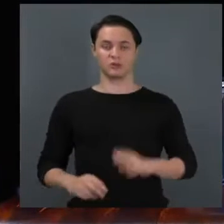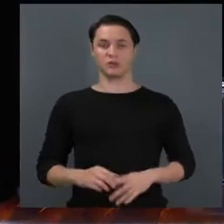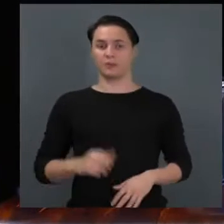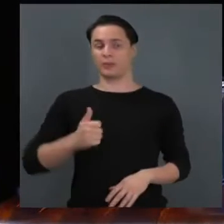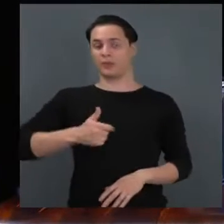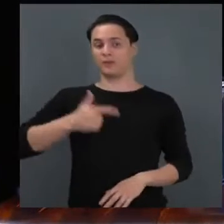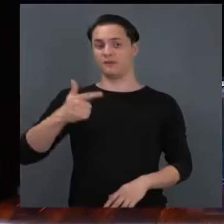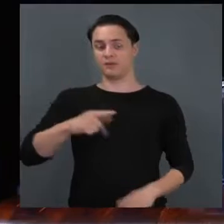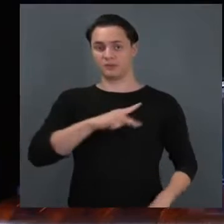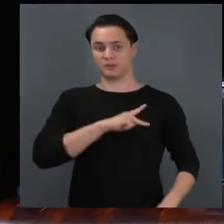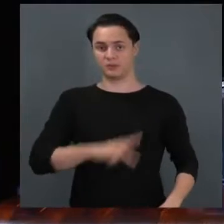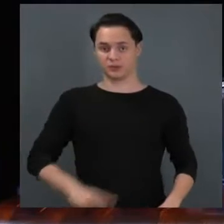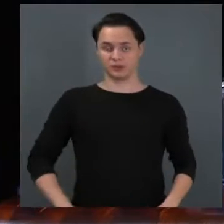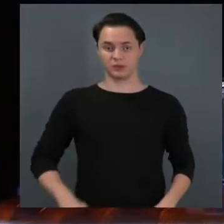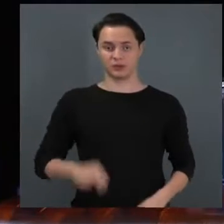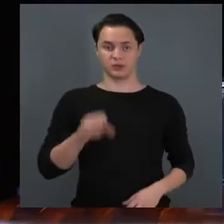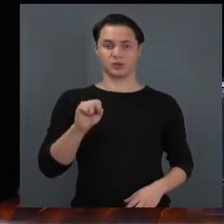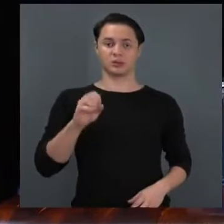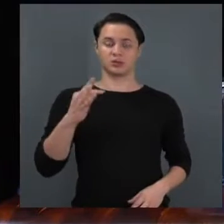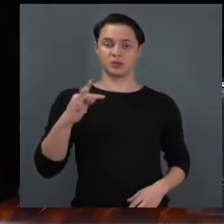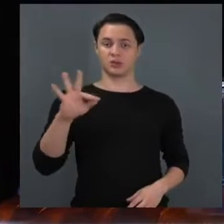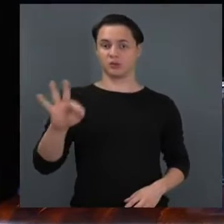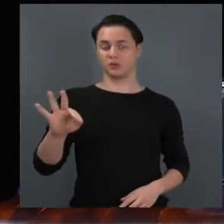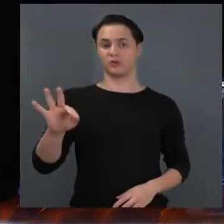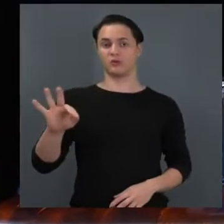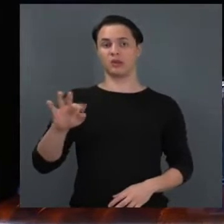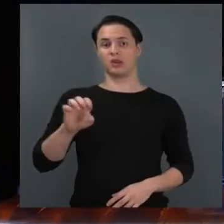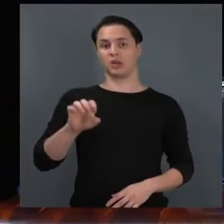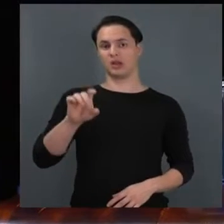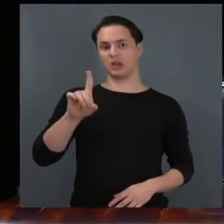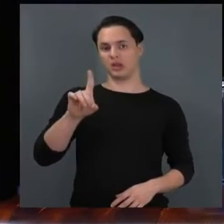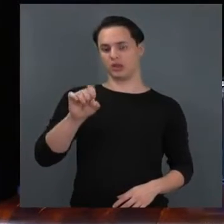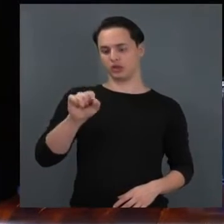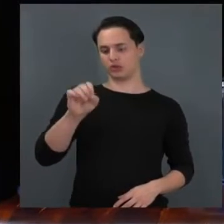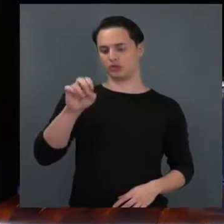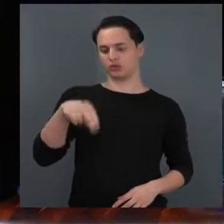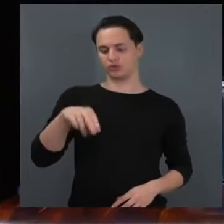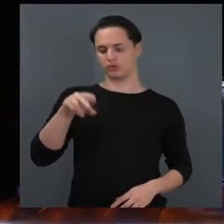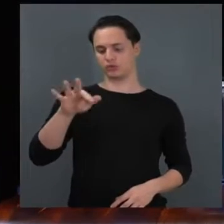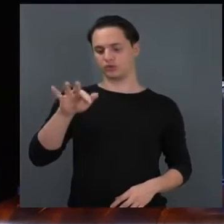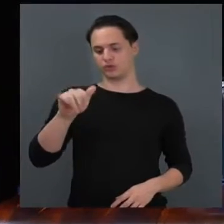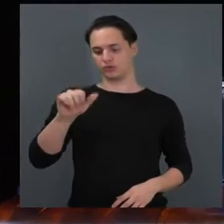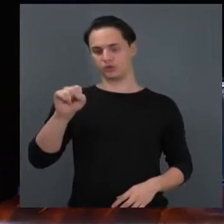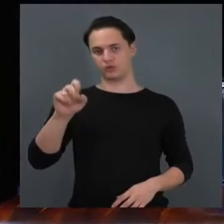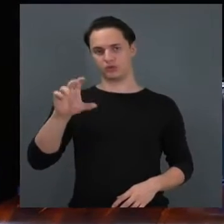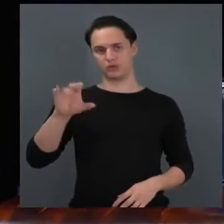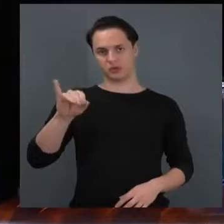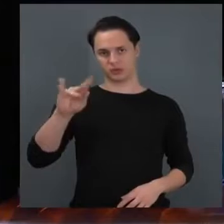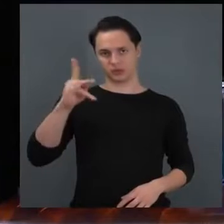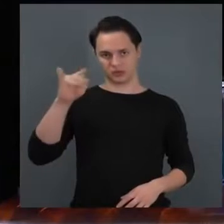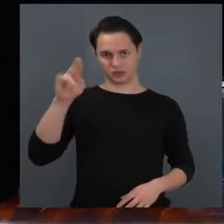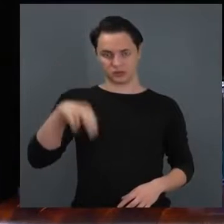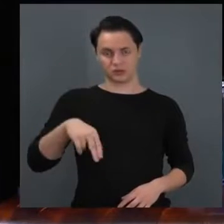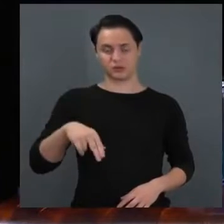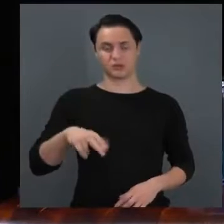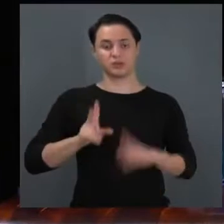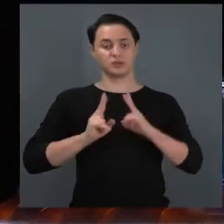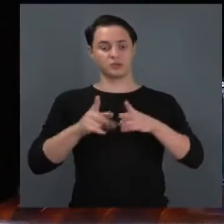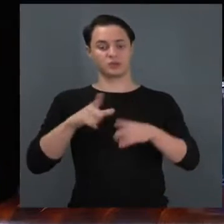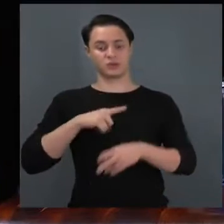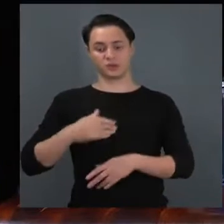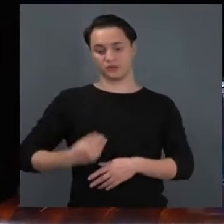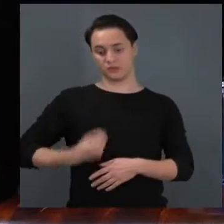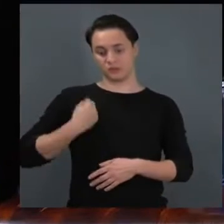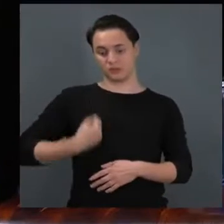vice-presidente do Supremo Tribunal Federal, Edson Fachin, e tenho que dizer, sempre com a presença